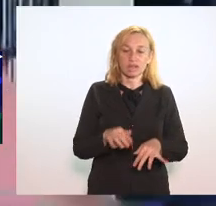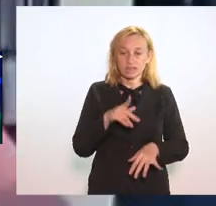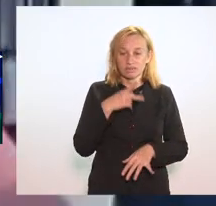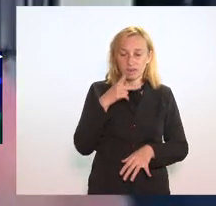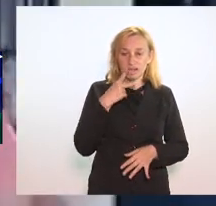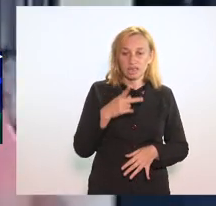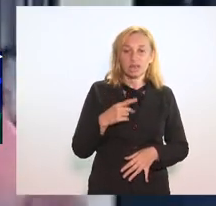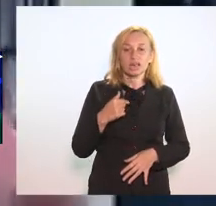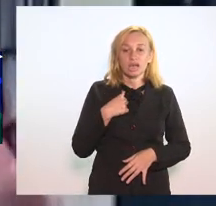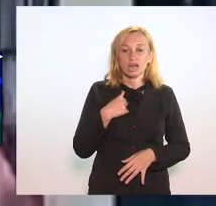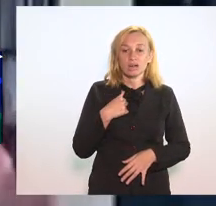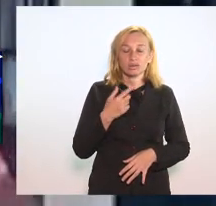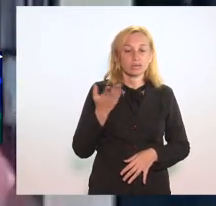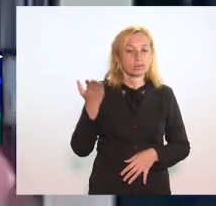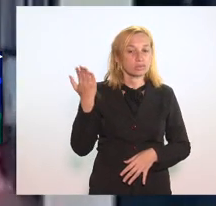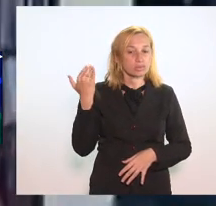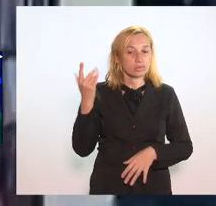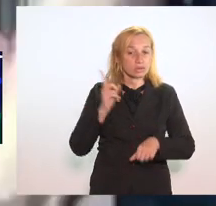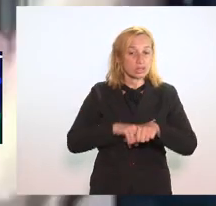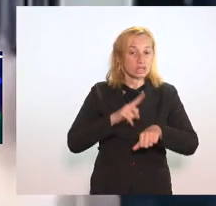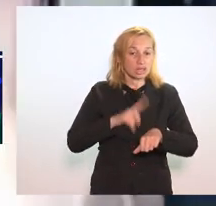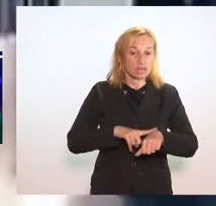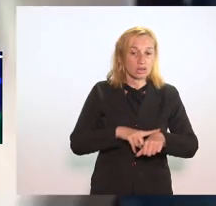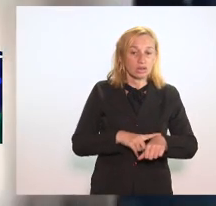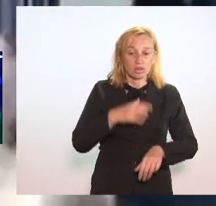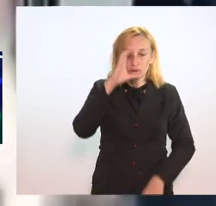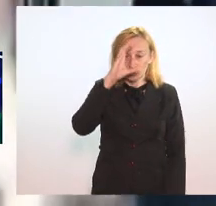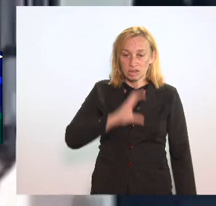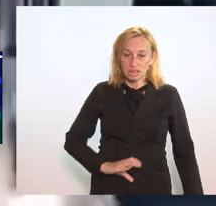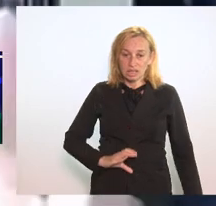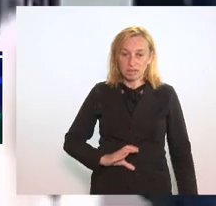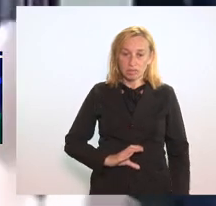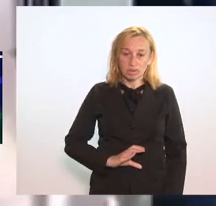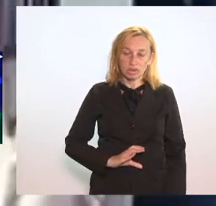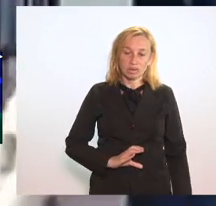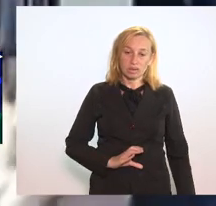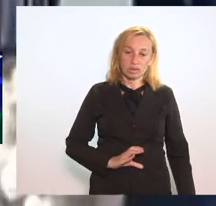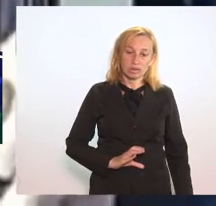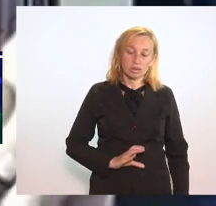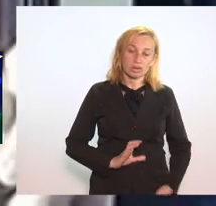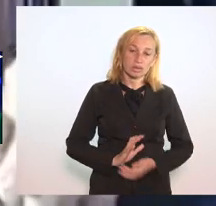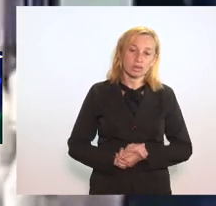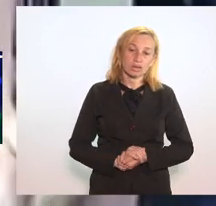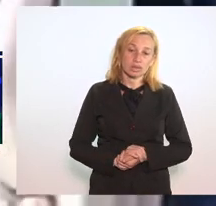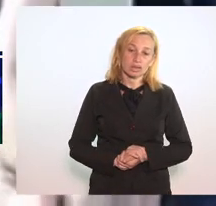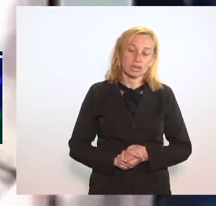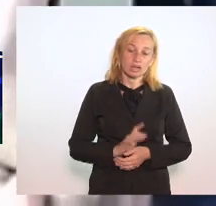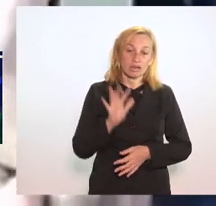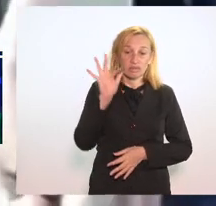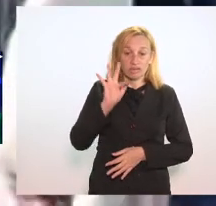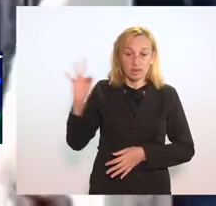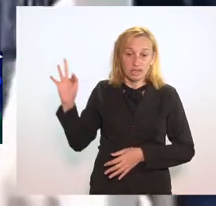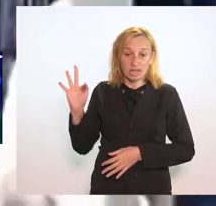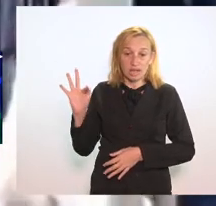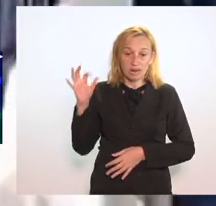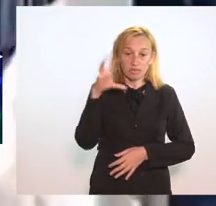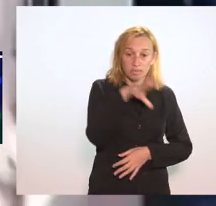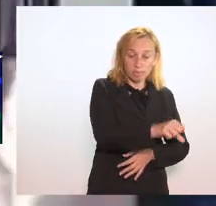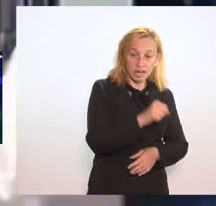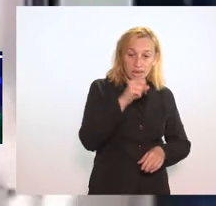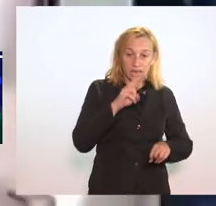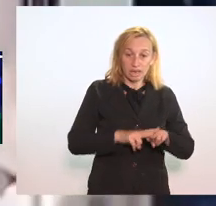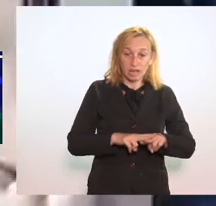a época em que um cidadão foi cassado da Caixa Federal que exatamente porque foi